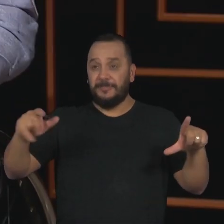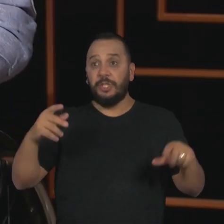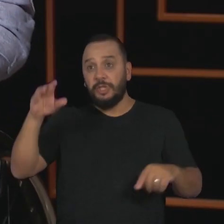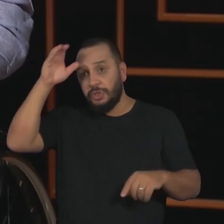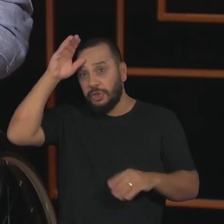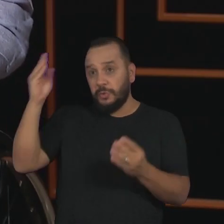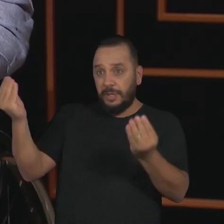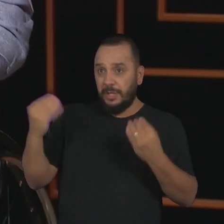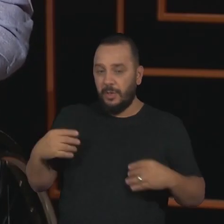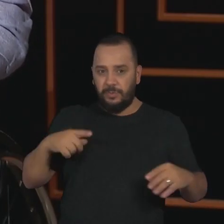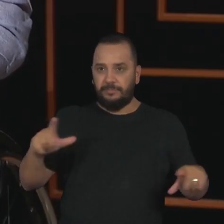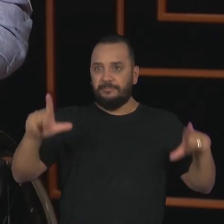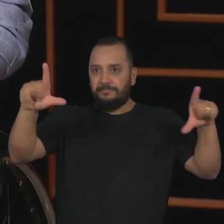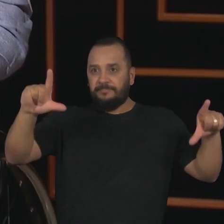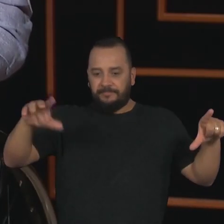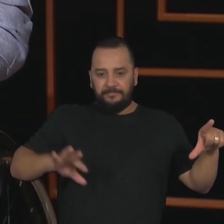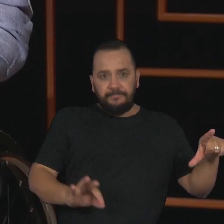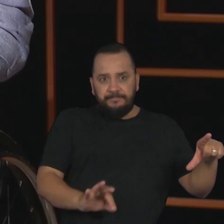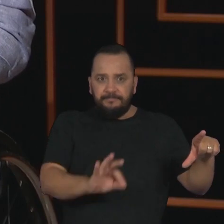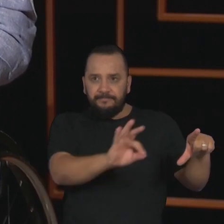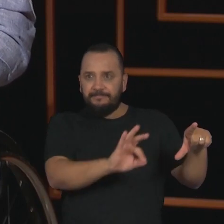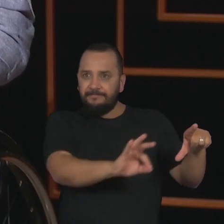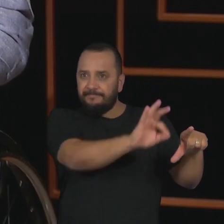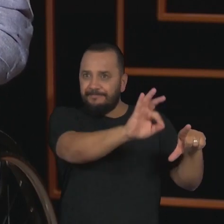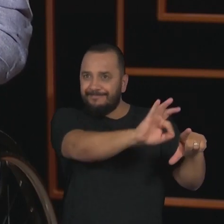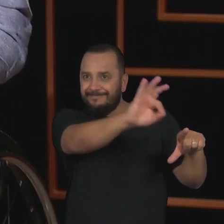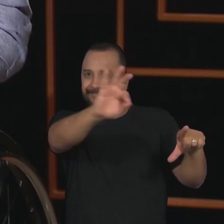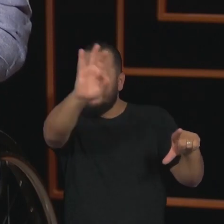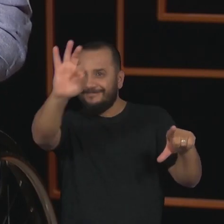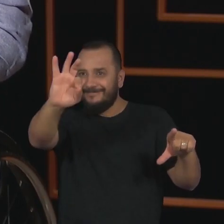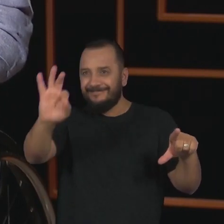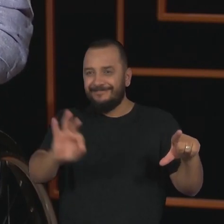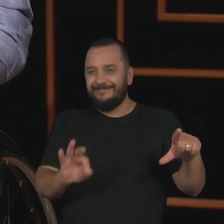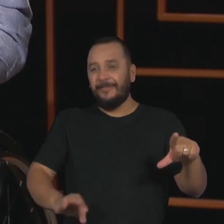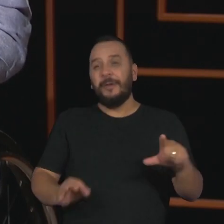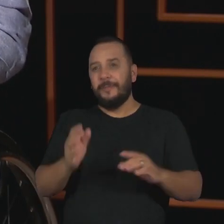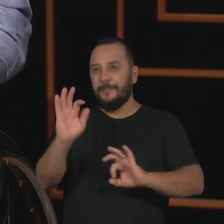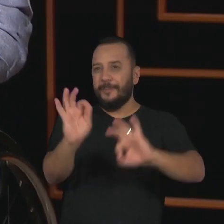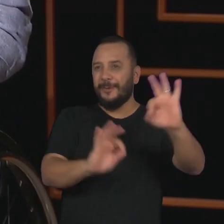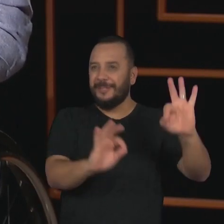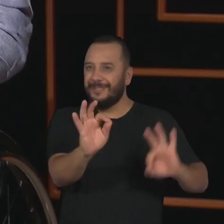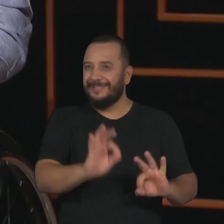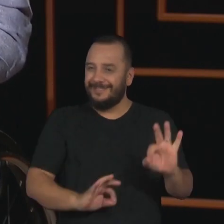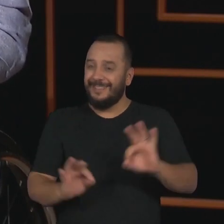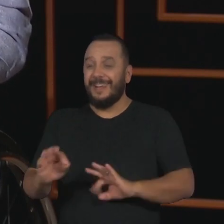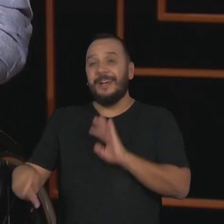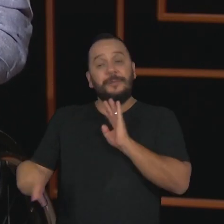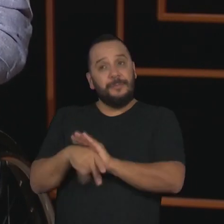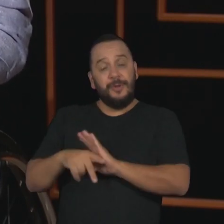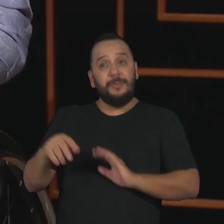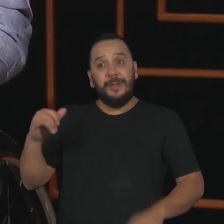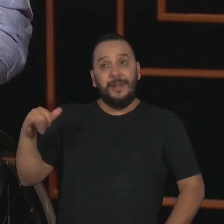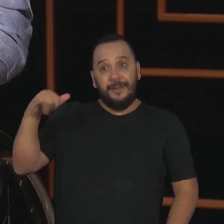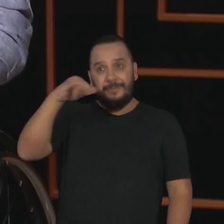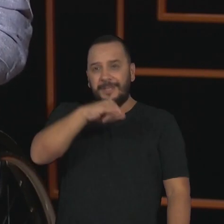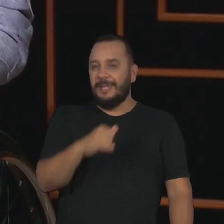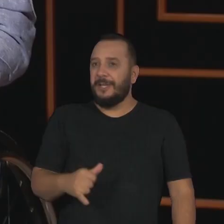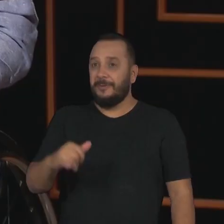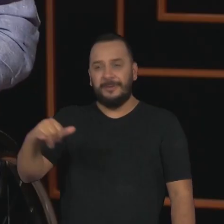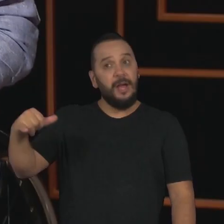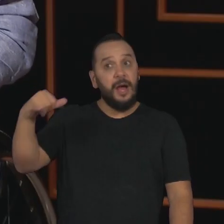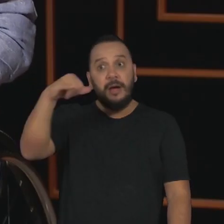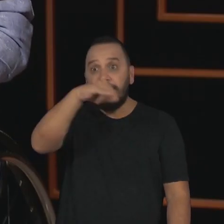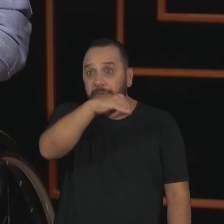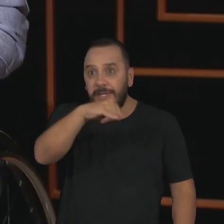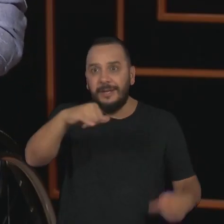tio, e aí eu comecei a projetar aviões, e eram aviões um pouco diferentes